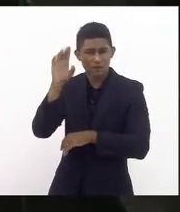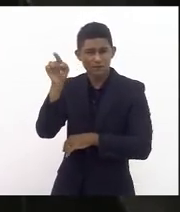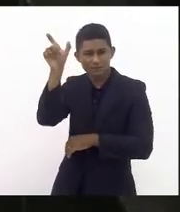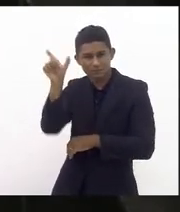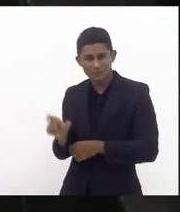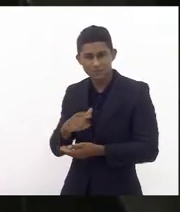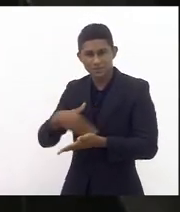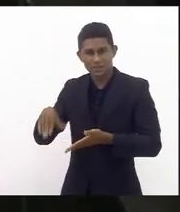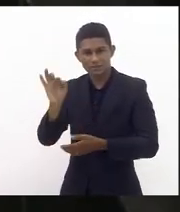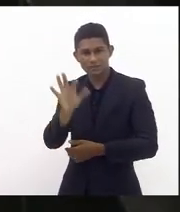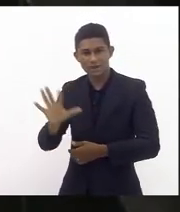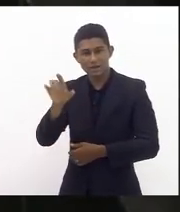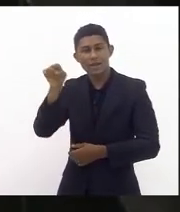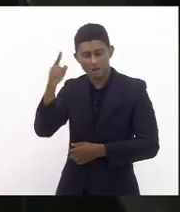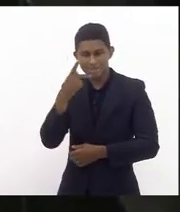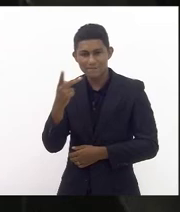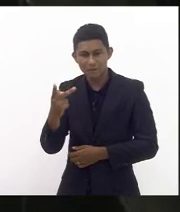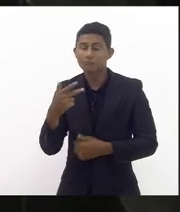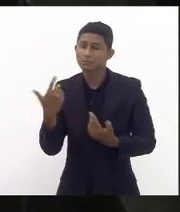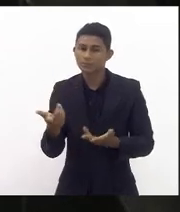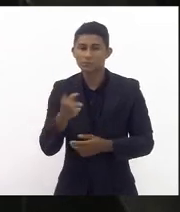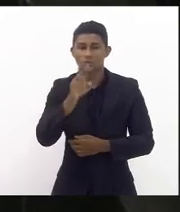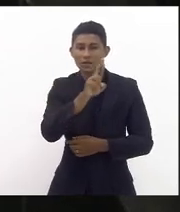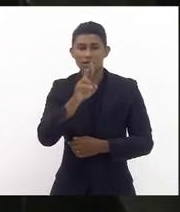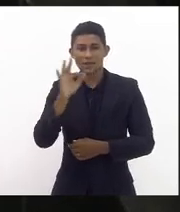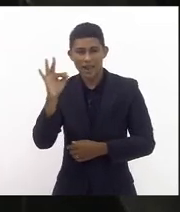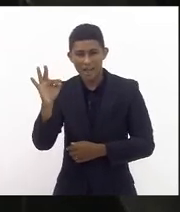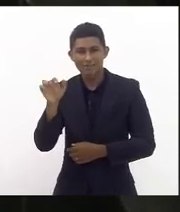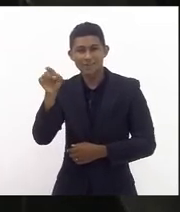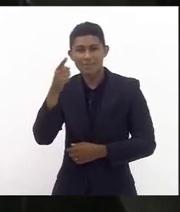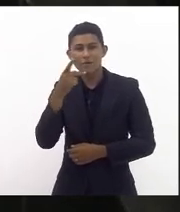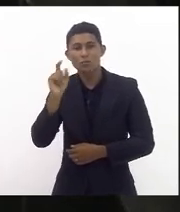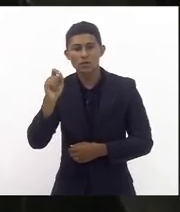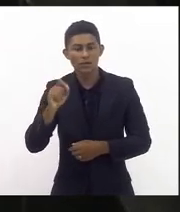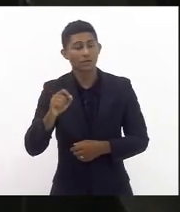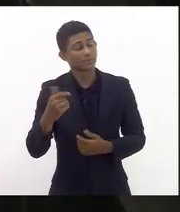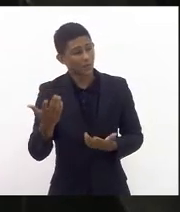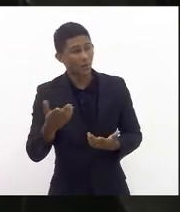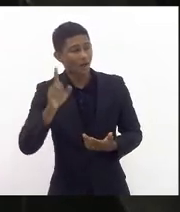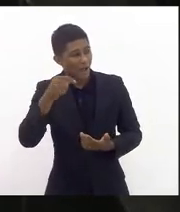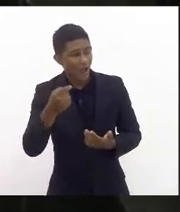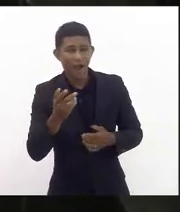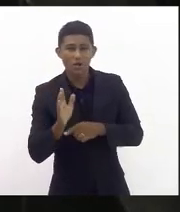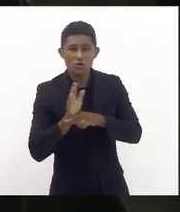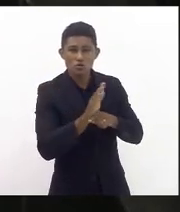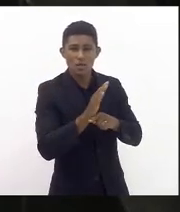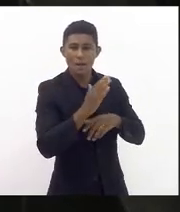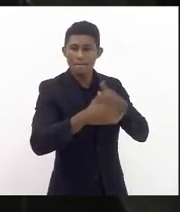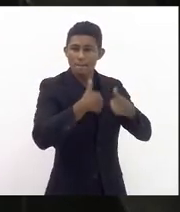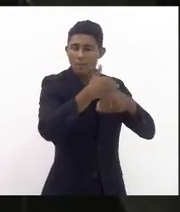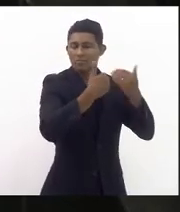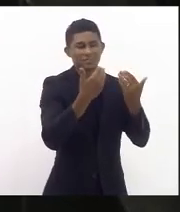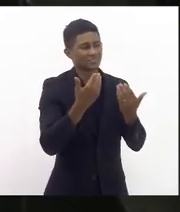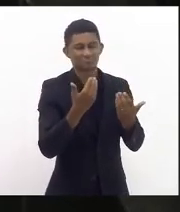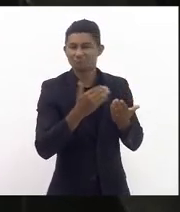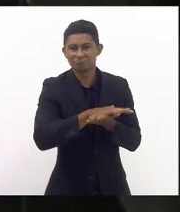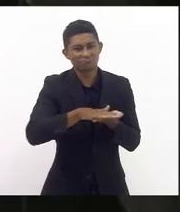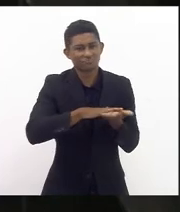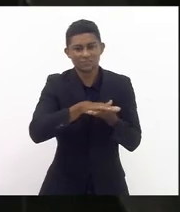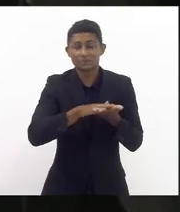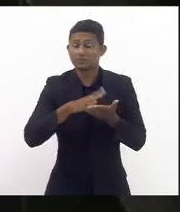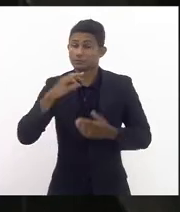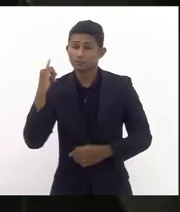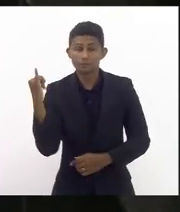confirma, inclusive, que regime de recuperação fiscal não é agenda desenvolvimentista, mas é muito importante que a gente possa